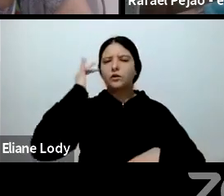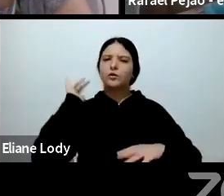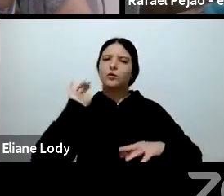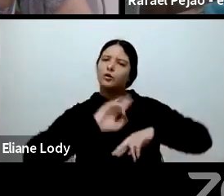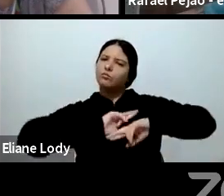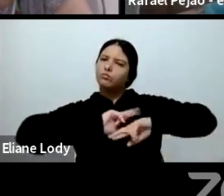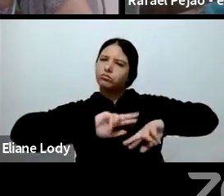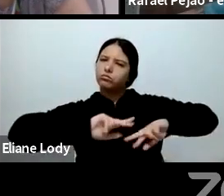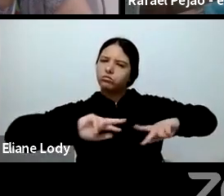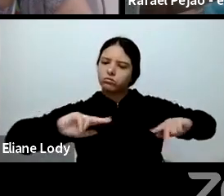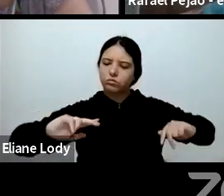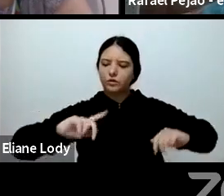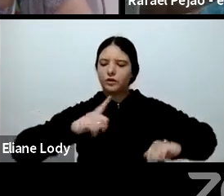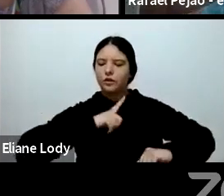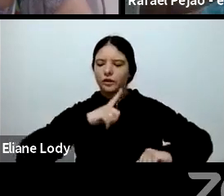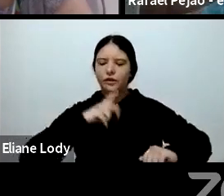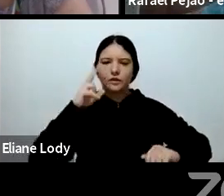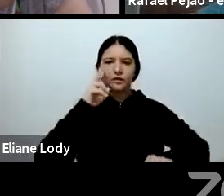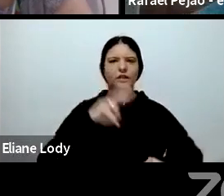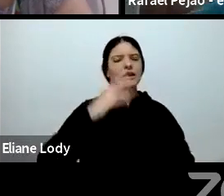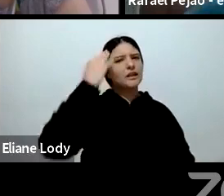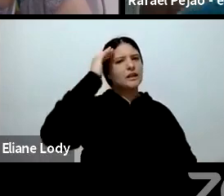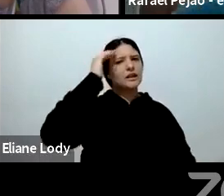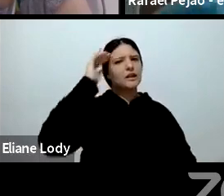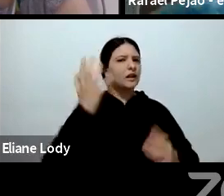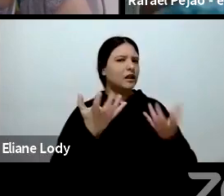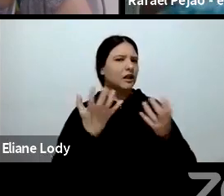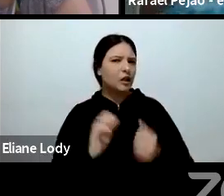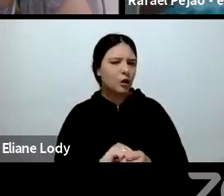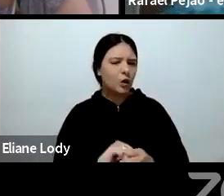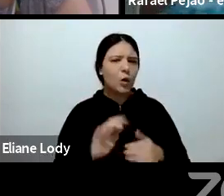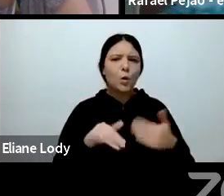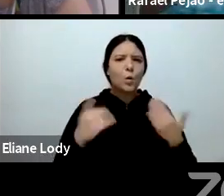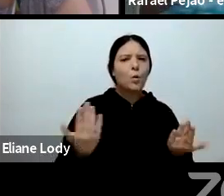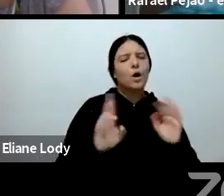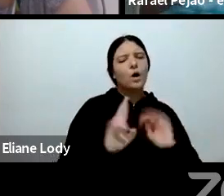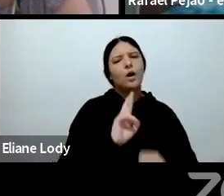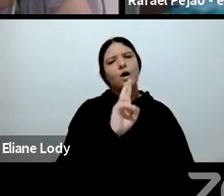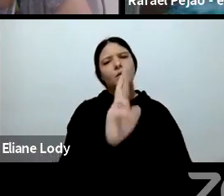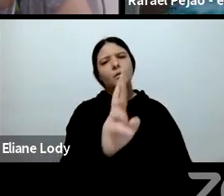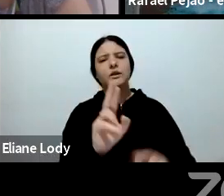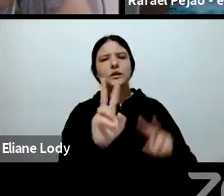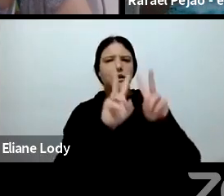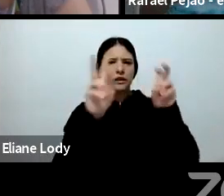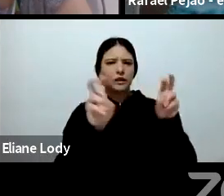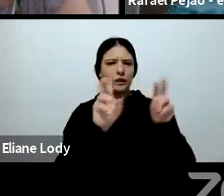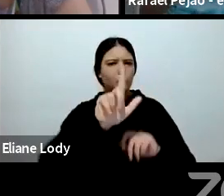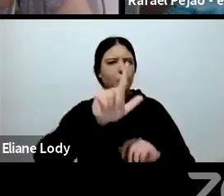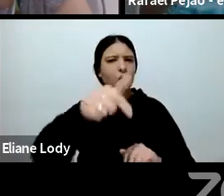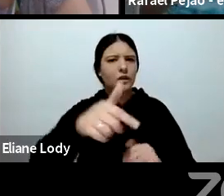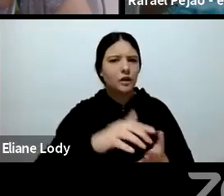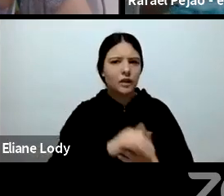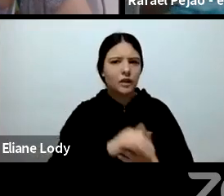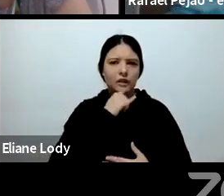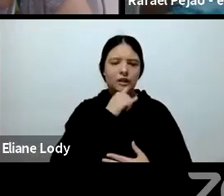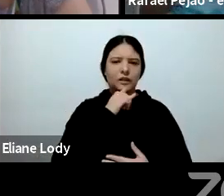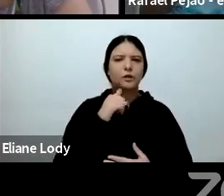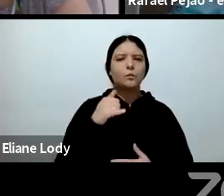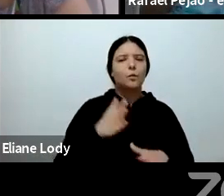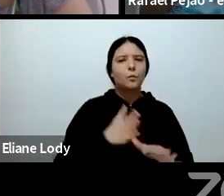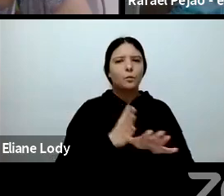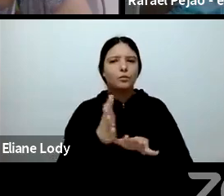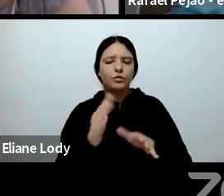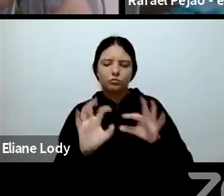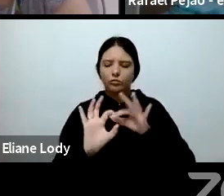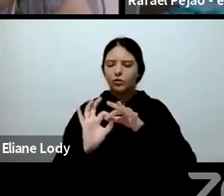recursos, né, e busca compreender quais deles que representam, né, o tema é posterior, mas pistas de contextualização para a gente compreender